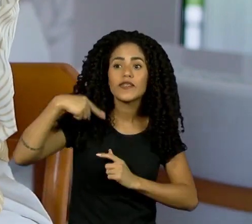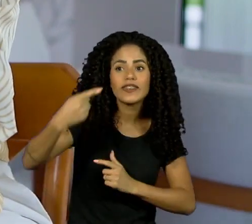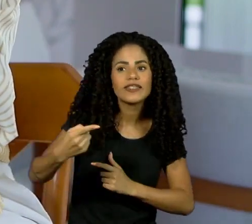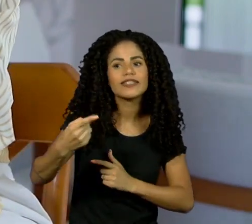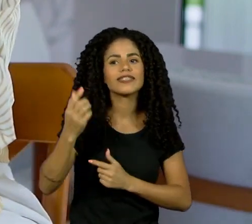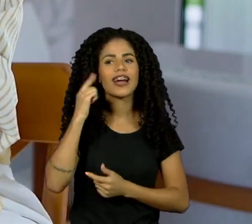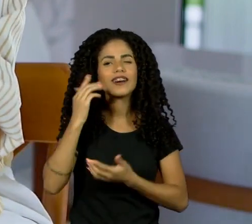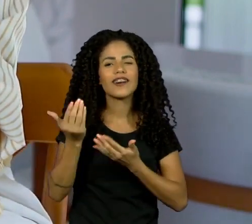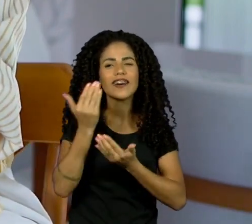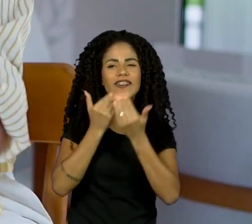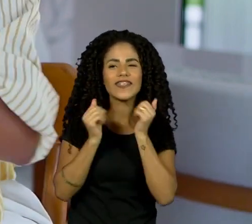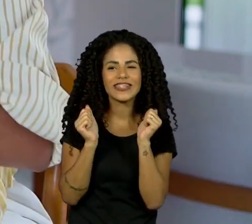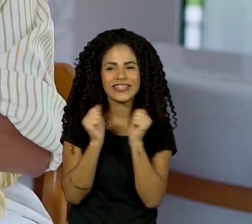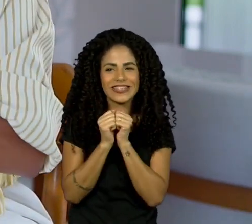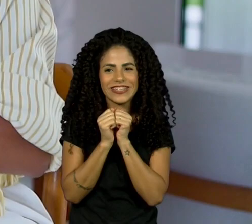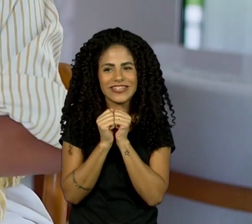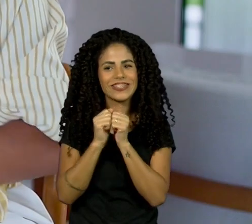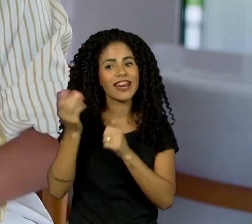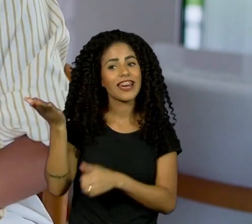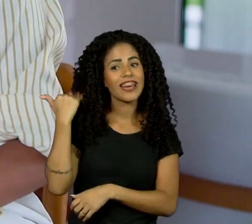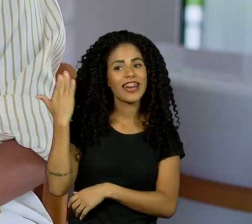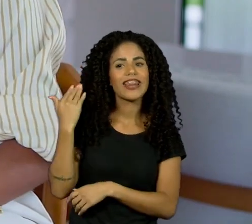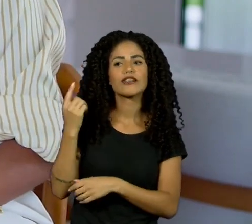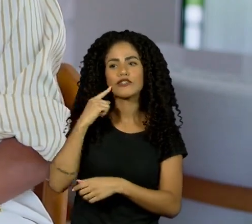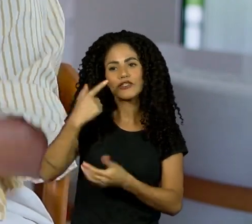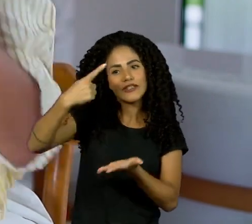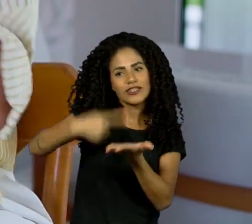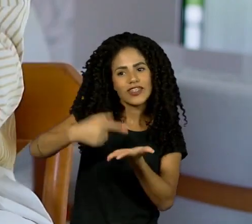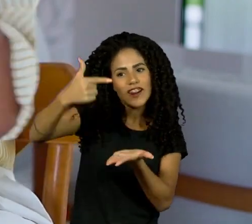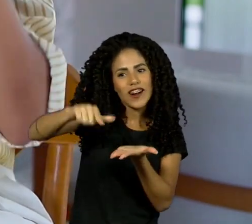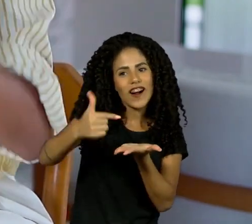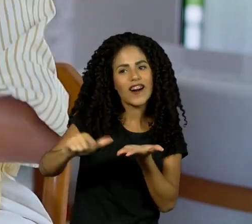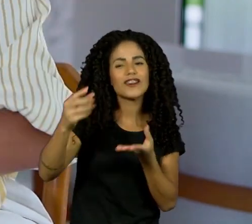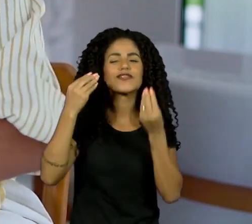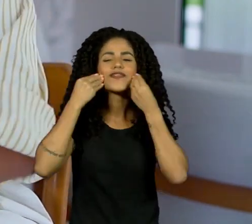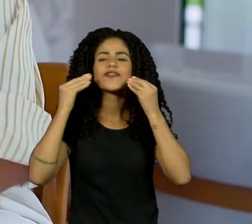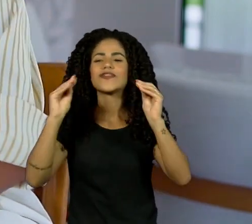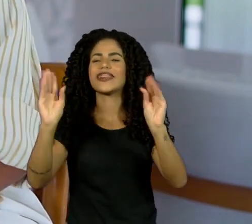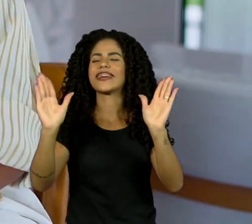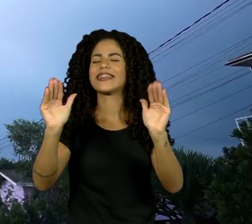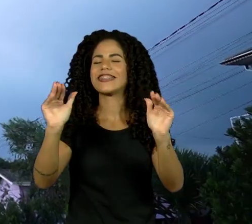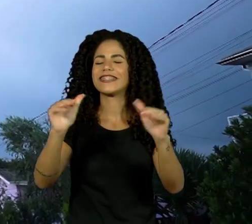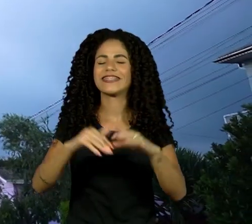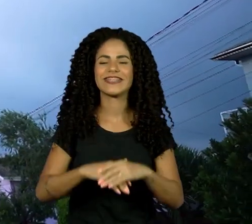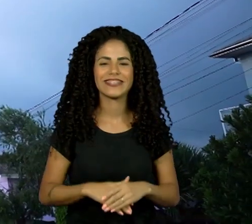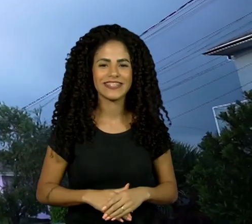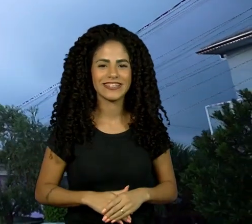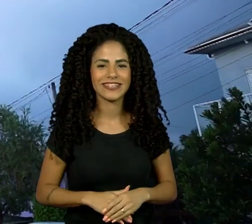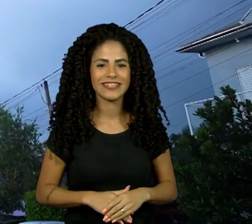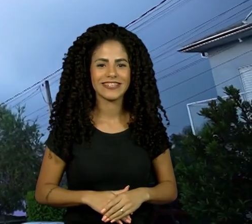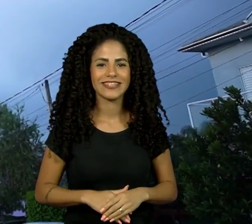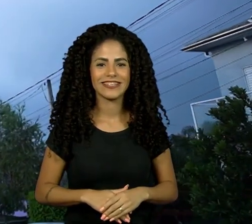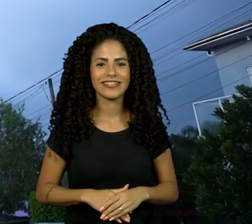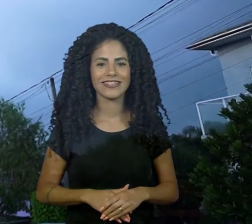jantarzinho, hein? Foi muito bom aquele último lá, precisamos marcar outro. Beijão, gente.